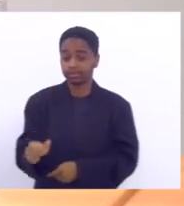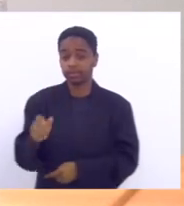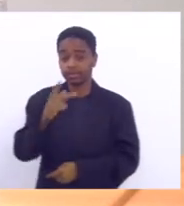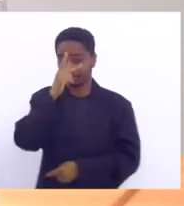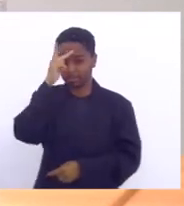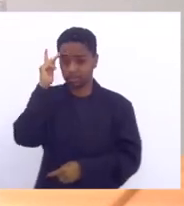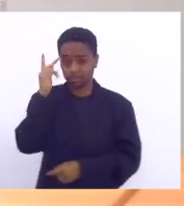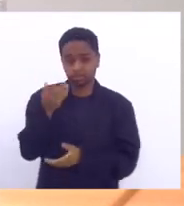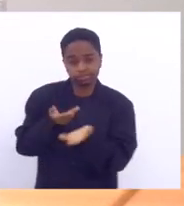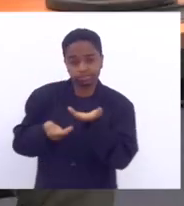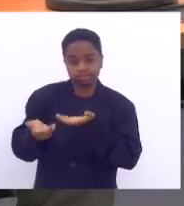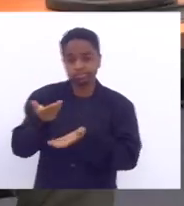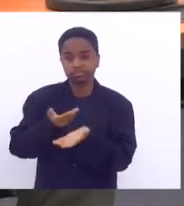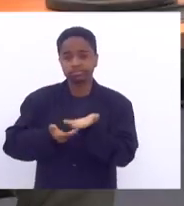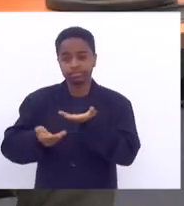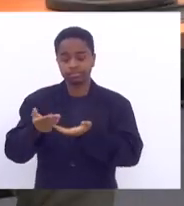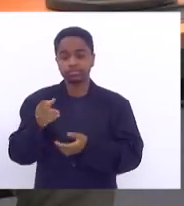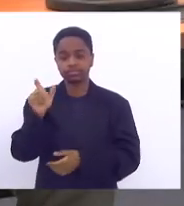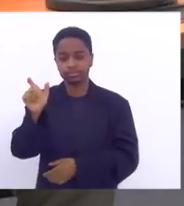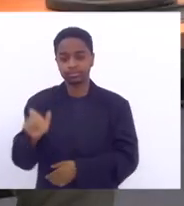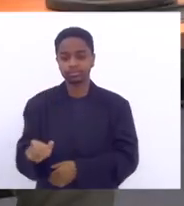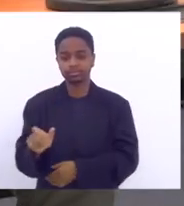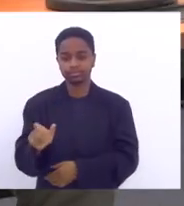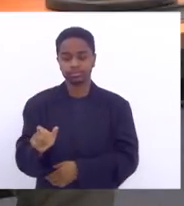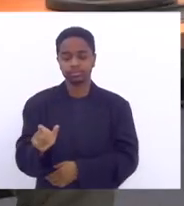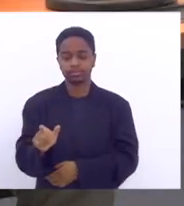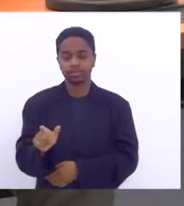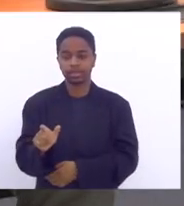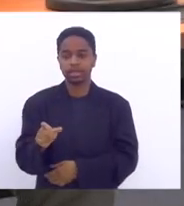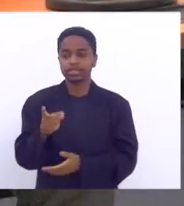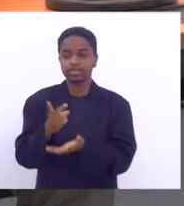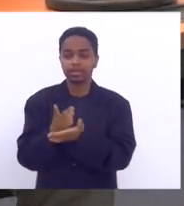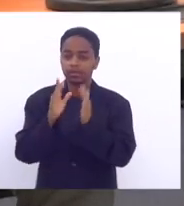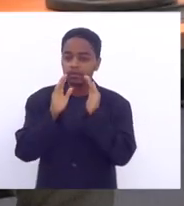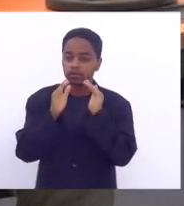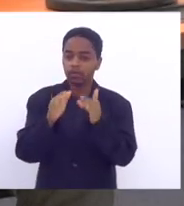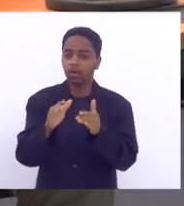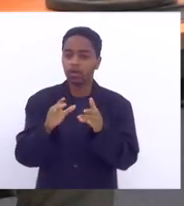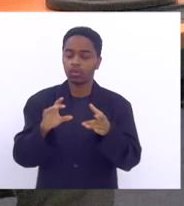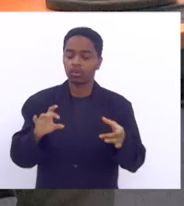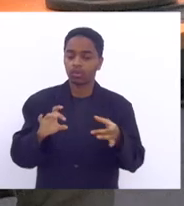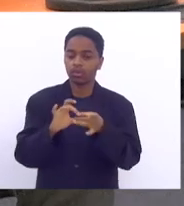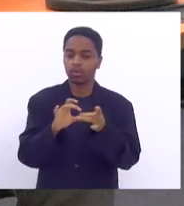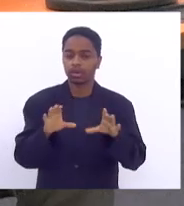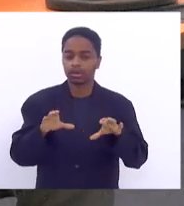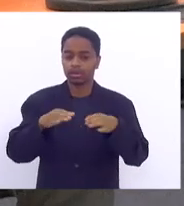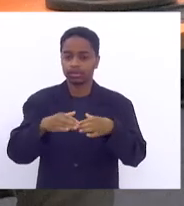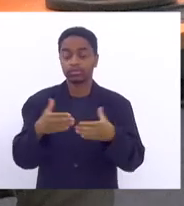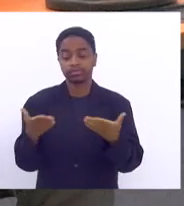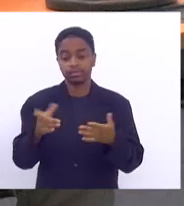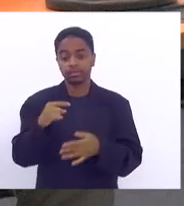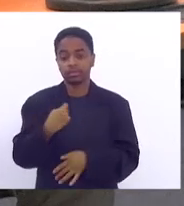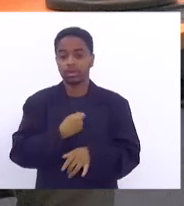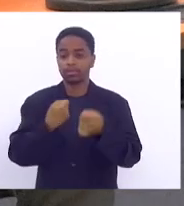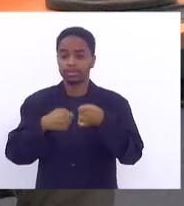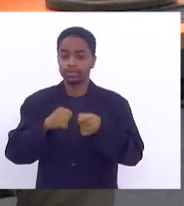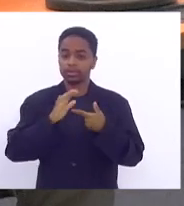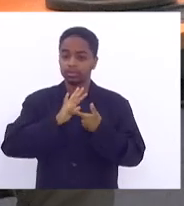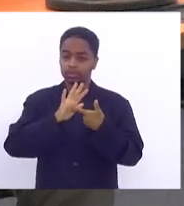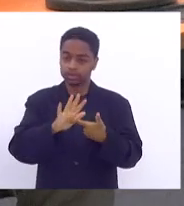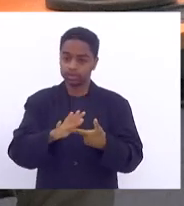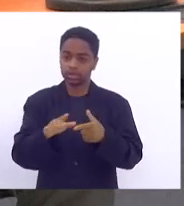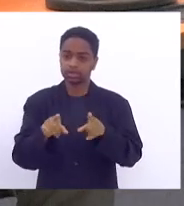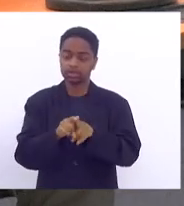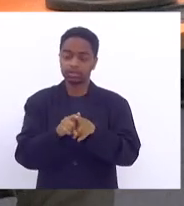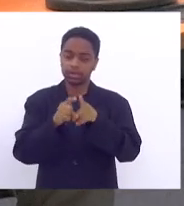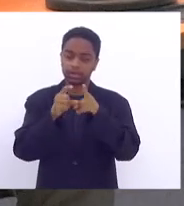corporativista Dr luí Paulo ele preza a Corporação que ele faz parte e isso a gente tem que trazer E e trazer